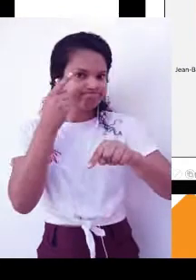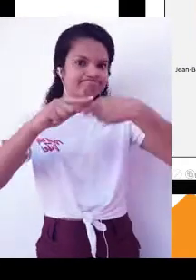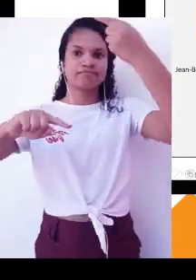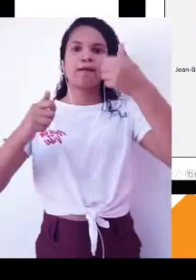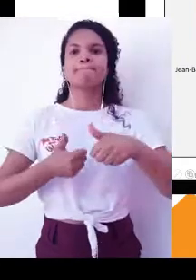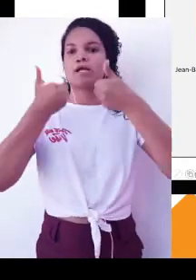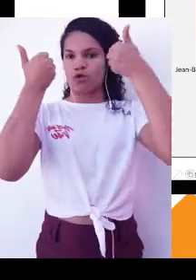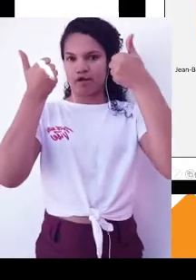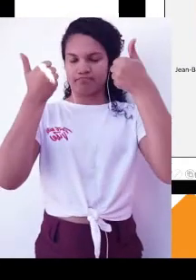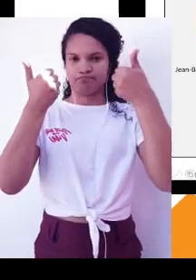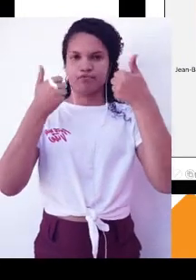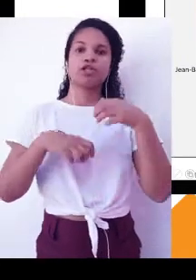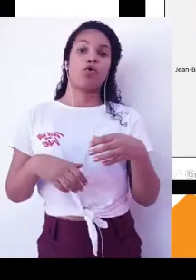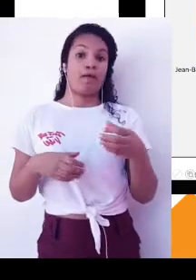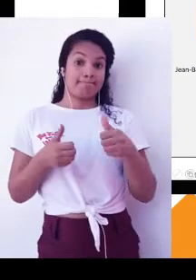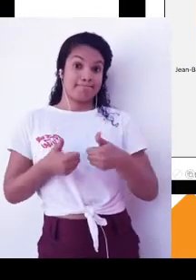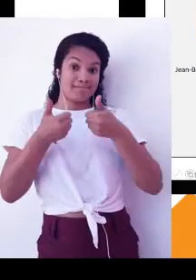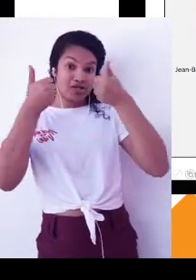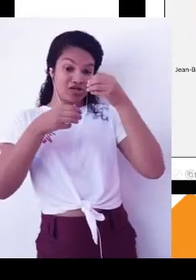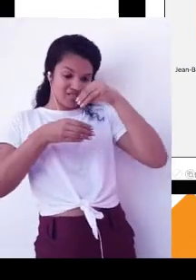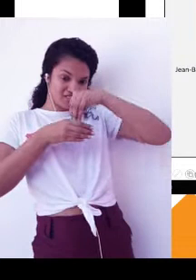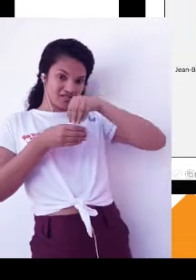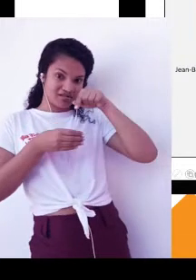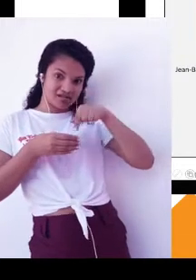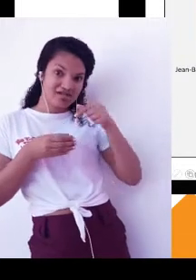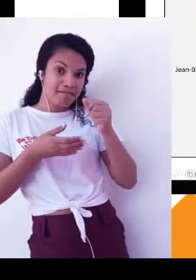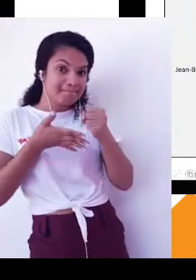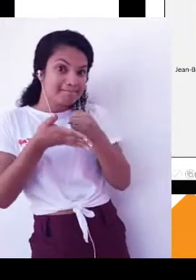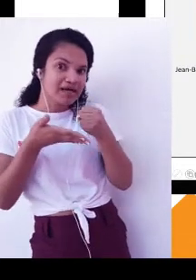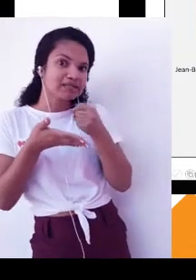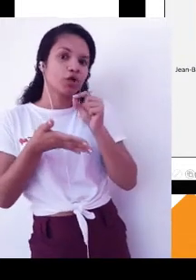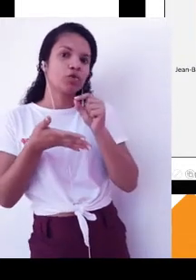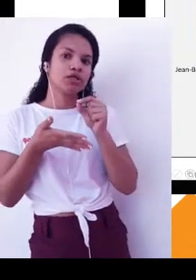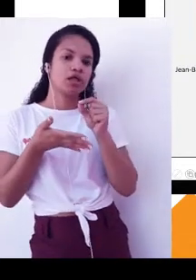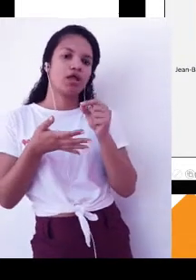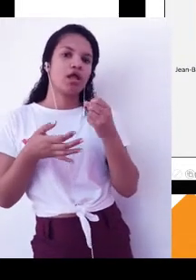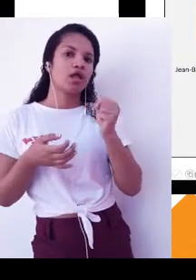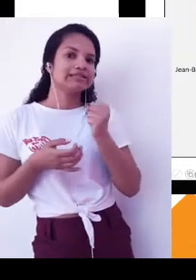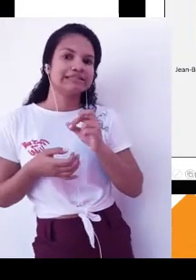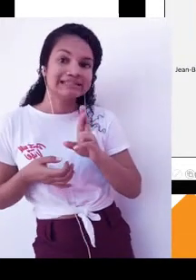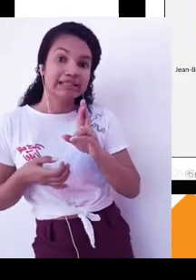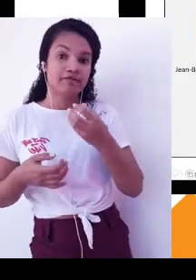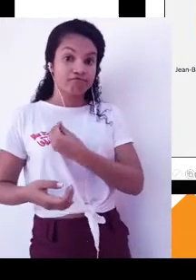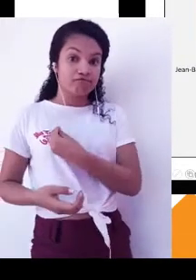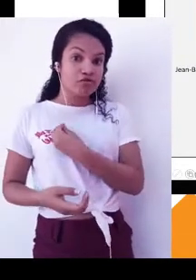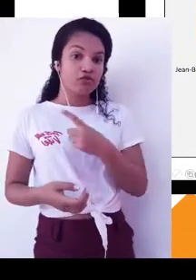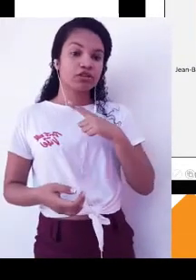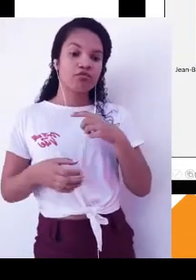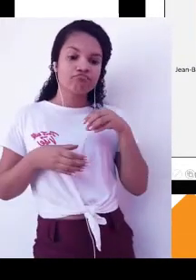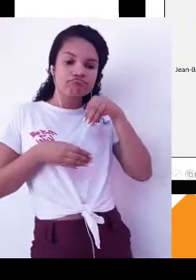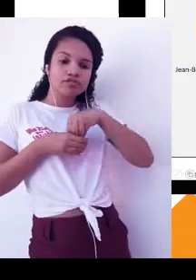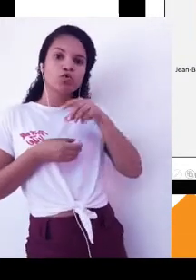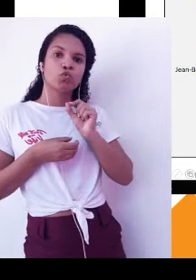A melhoria interna intrínseca, ela implica que o ser vivo possui uma característica inata, natural,